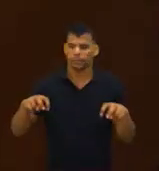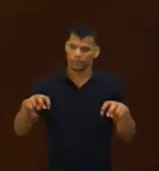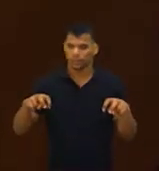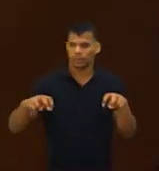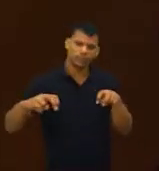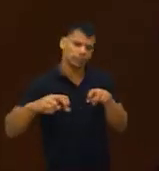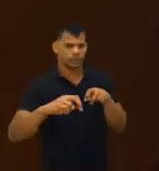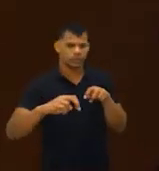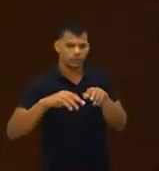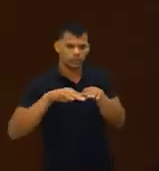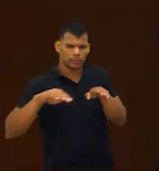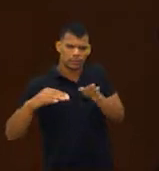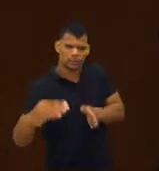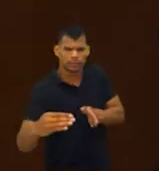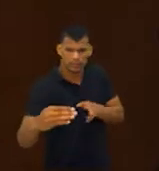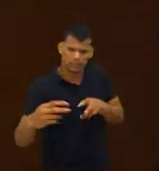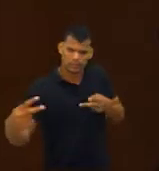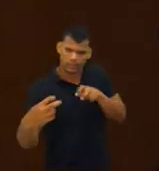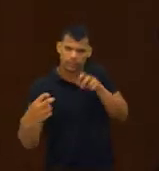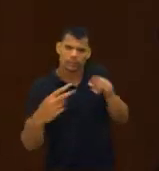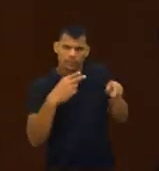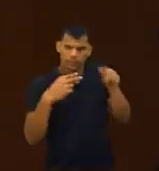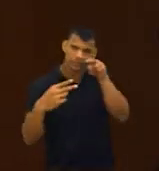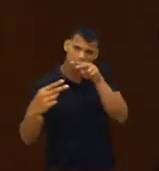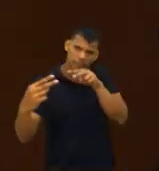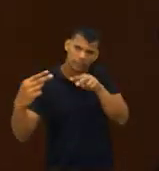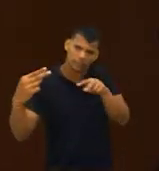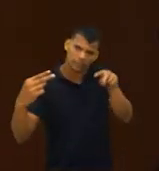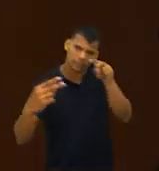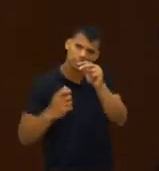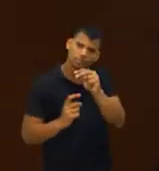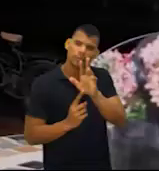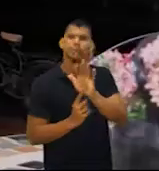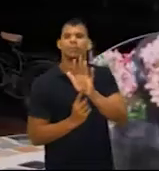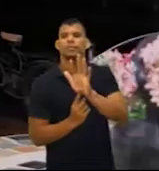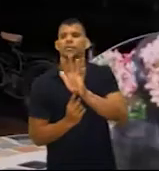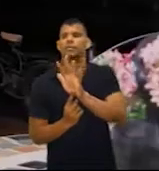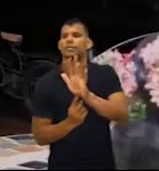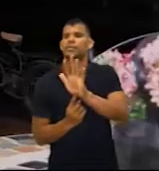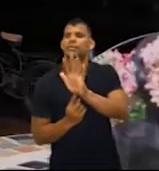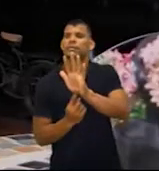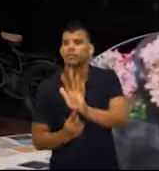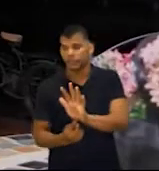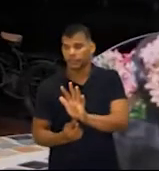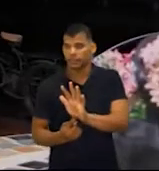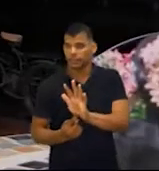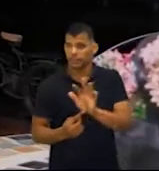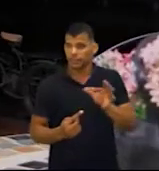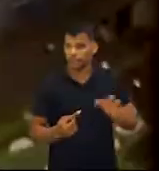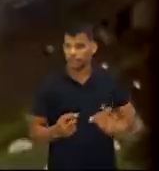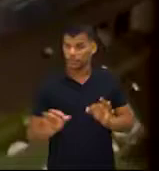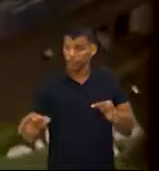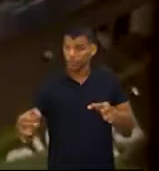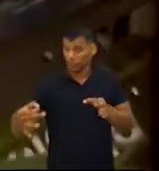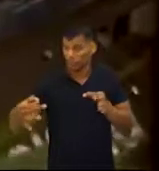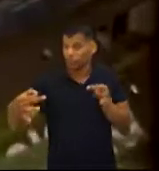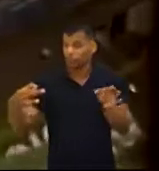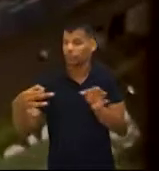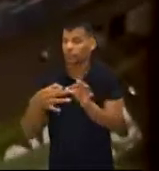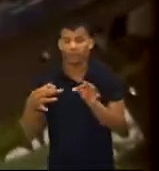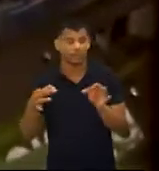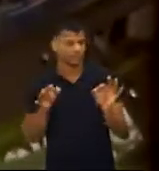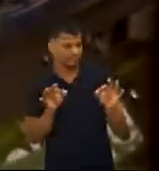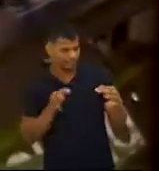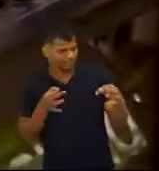Os faróis me lembram seus olhos numa a viajar. Entre lençóis teu corpo fica a